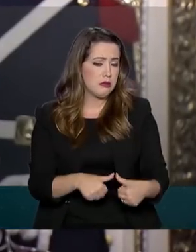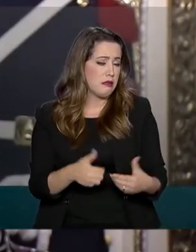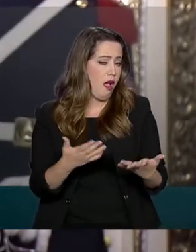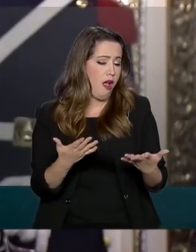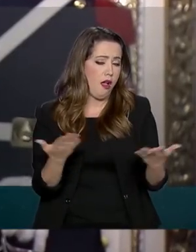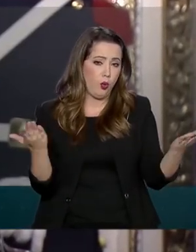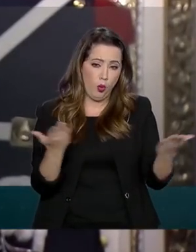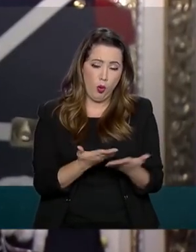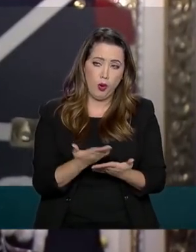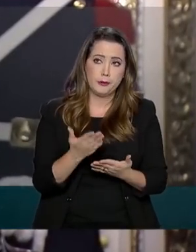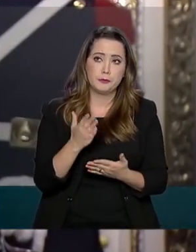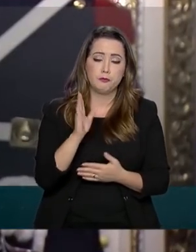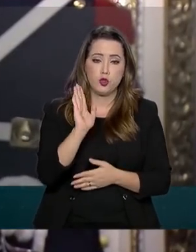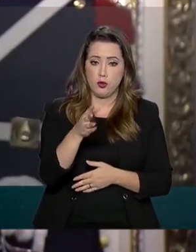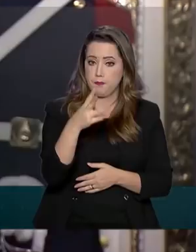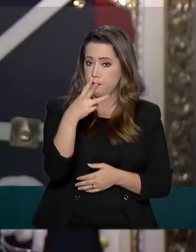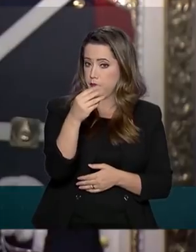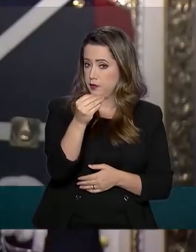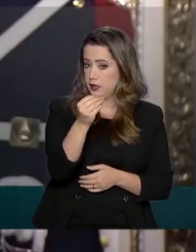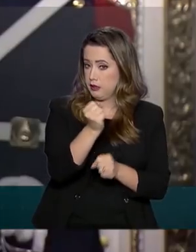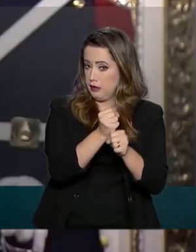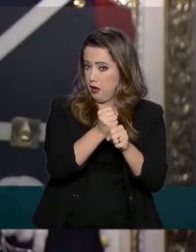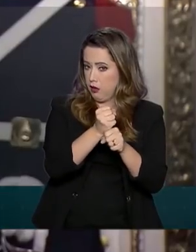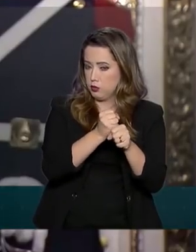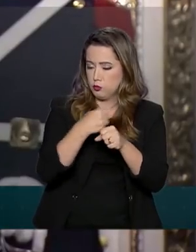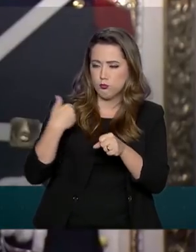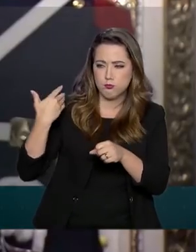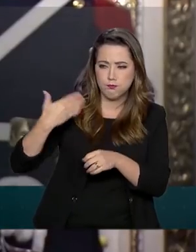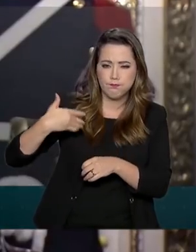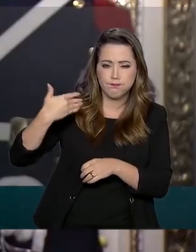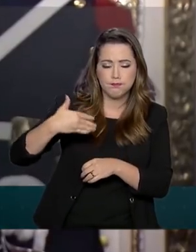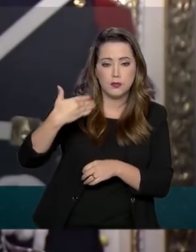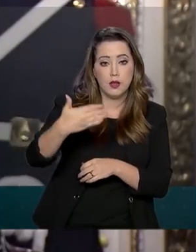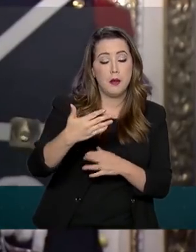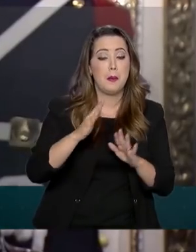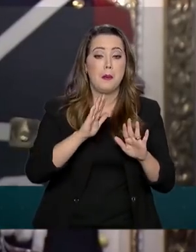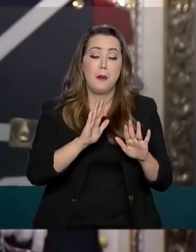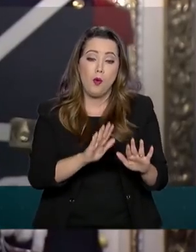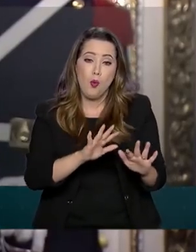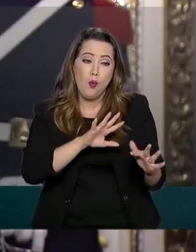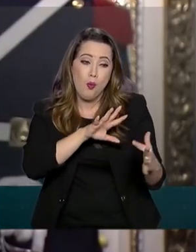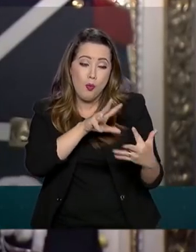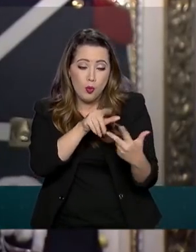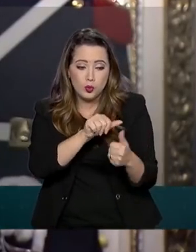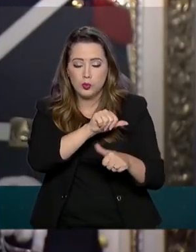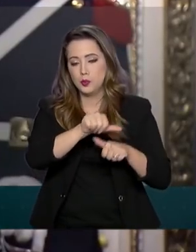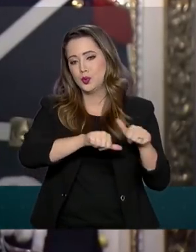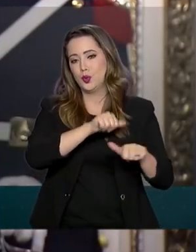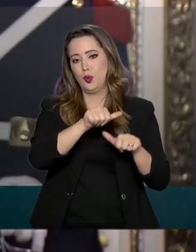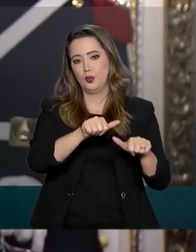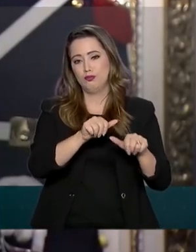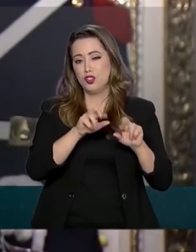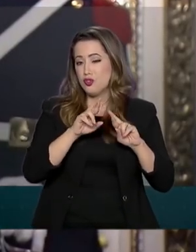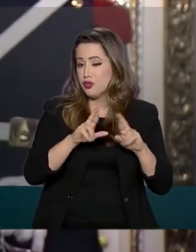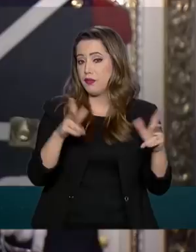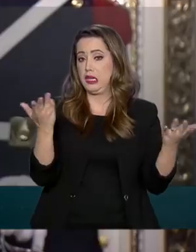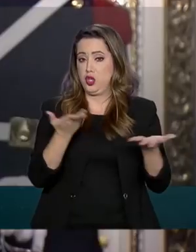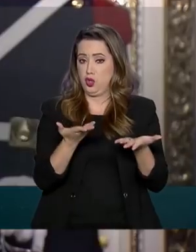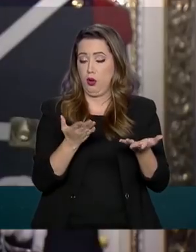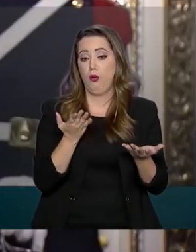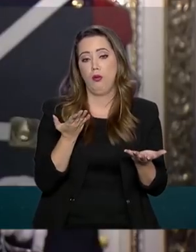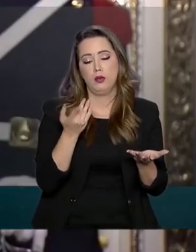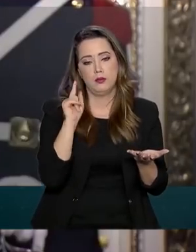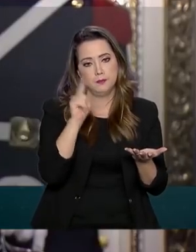está completando 30 anos. Durante esses 30 anos, o mundo mudou, já não é igual.